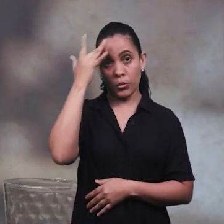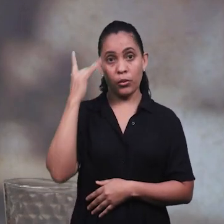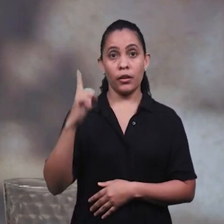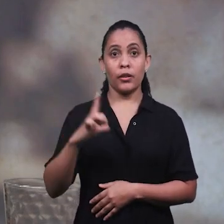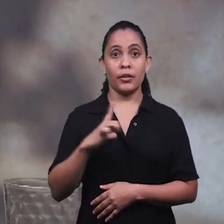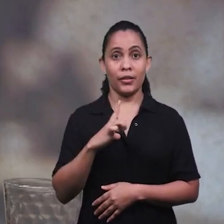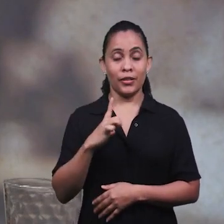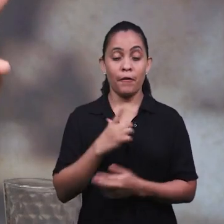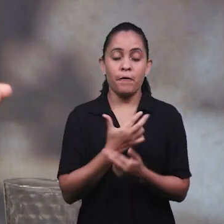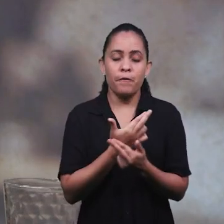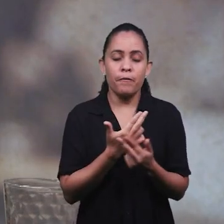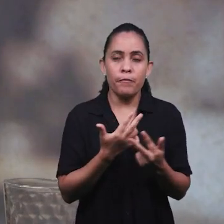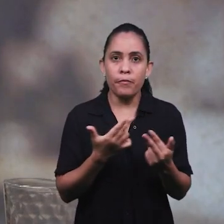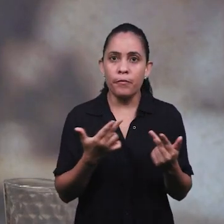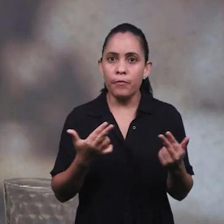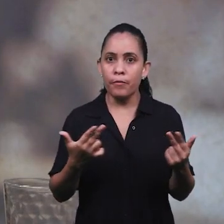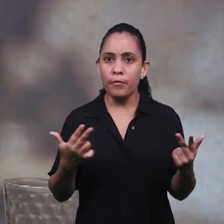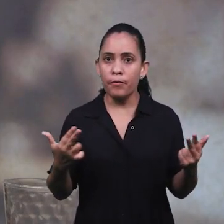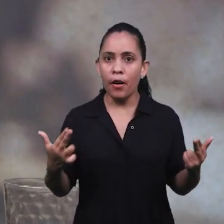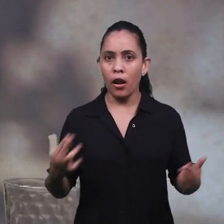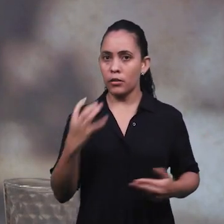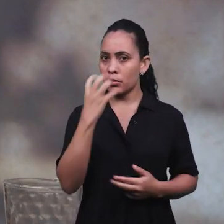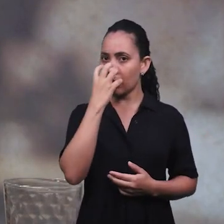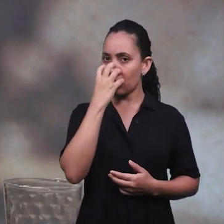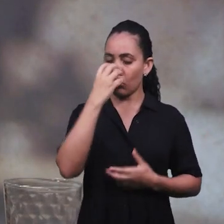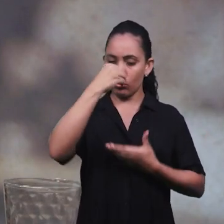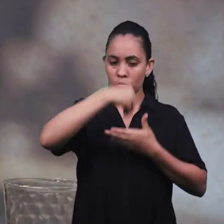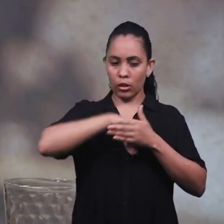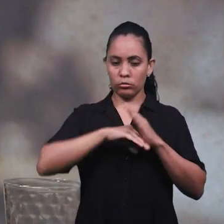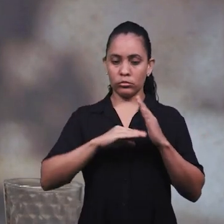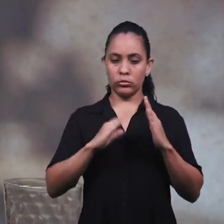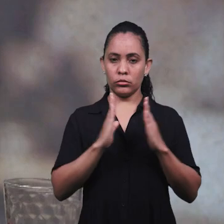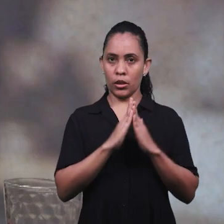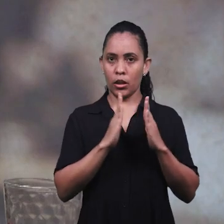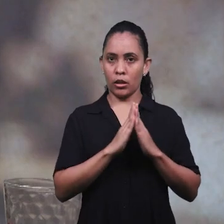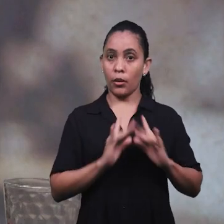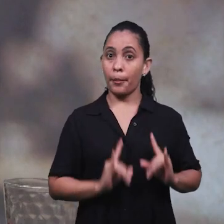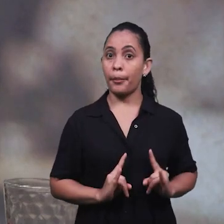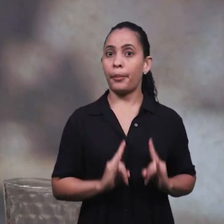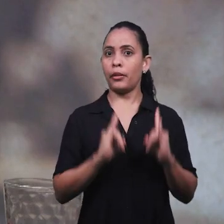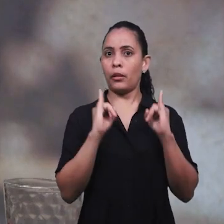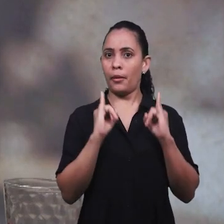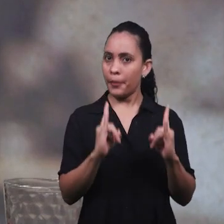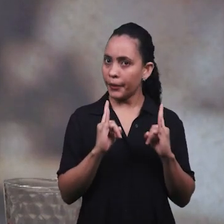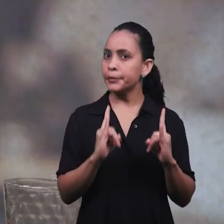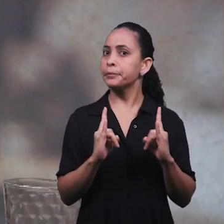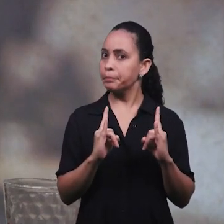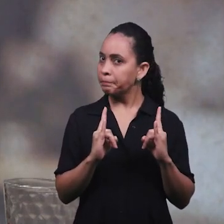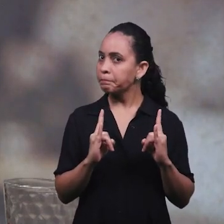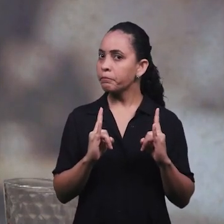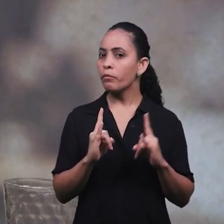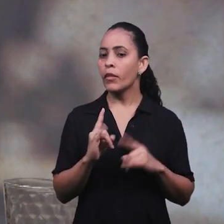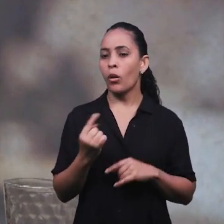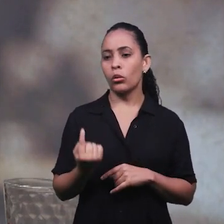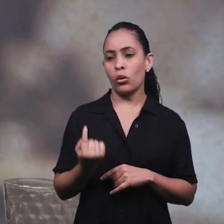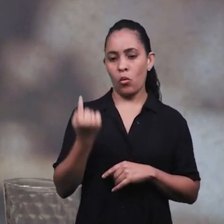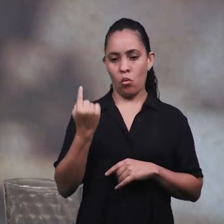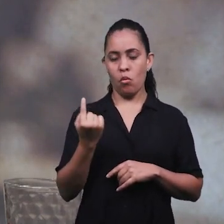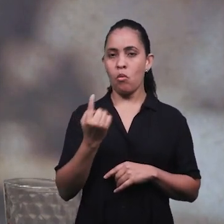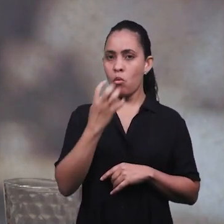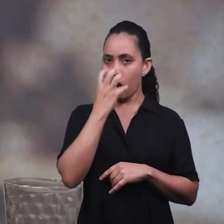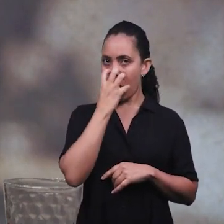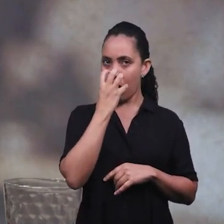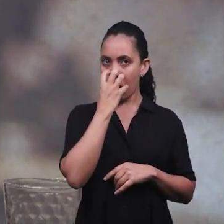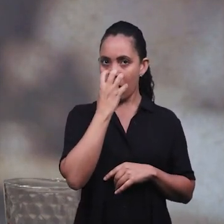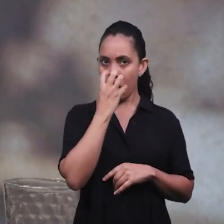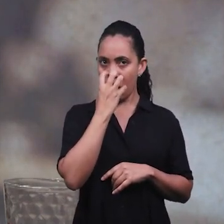têm dezenas de animais dentro da sua unidade. Ou a gente tem casos de uma pessoa que tem um animal de um porte,